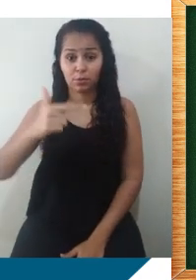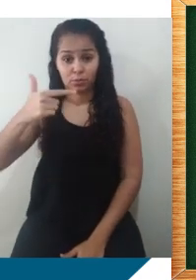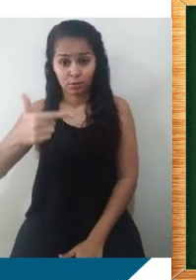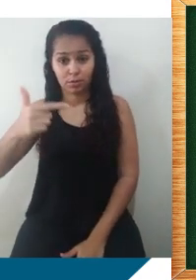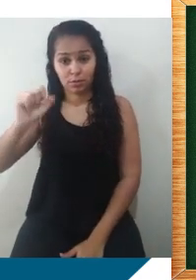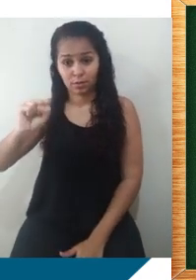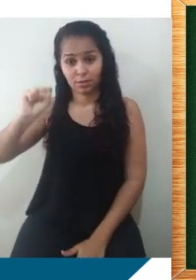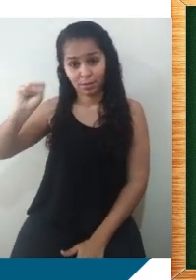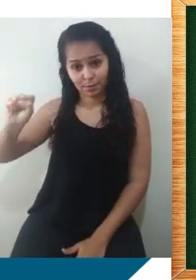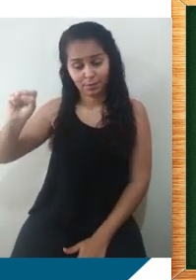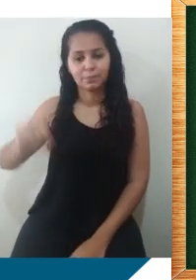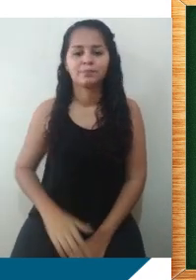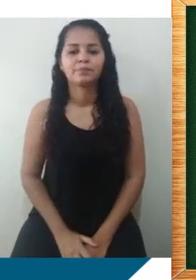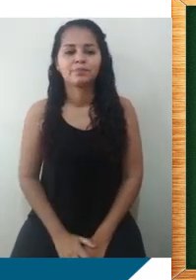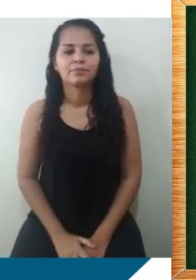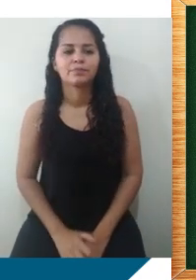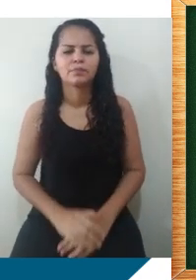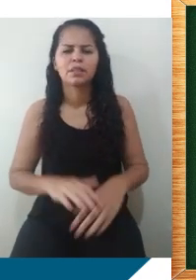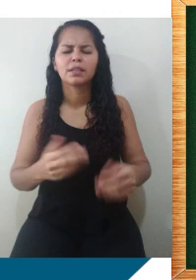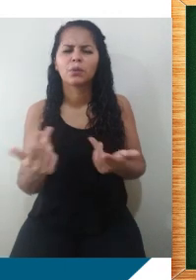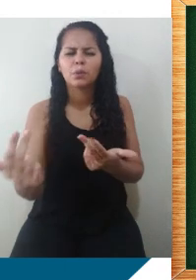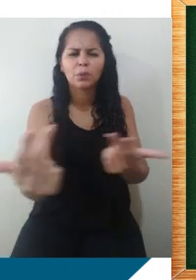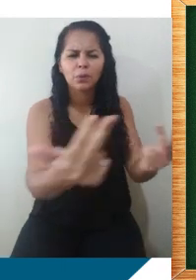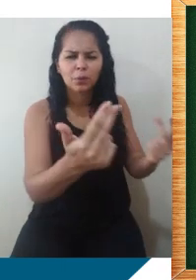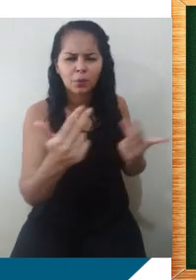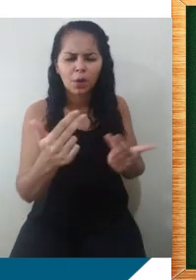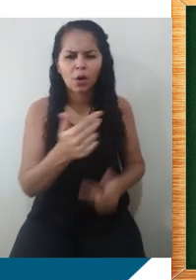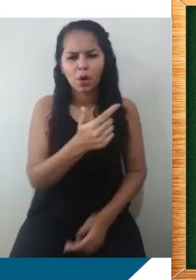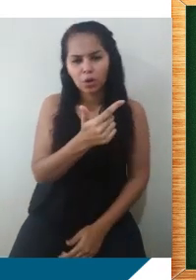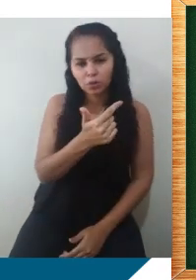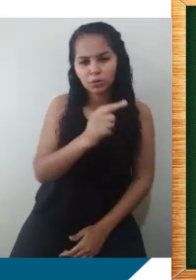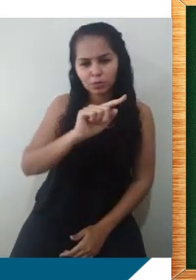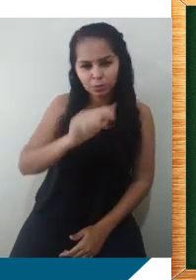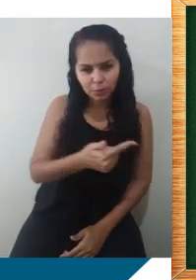12.288 é igual a 1 vezes Q elevado a n menos 1.